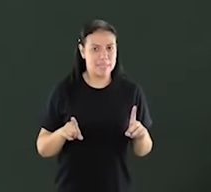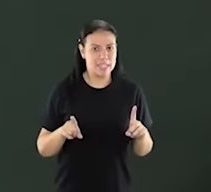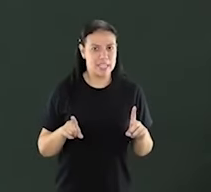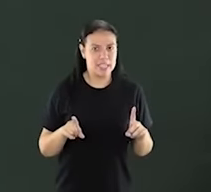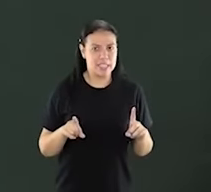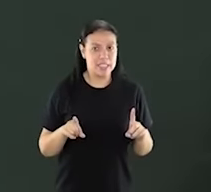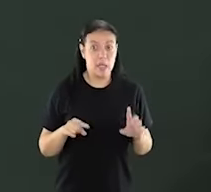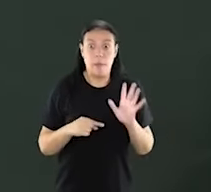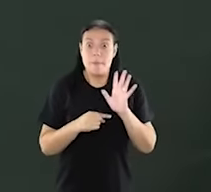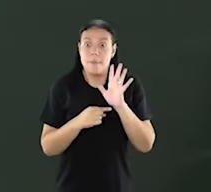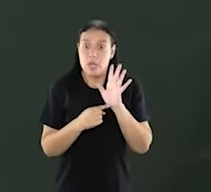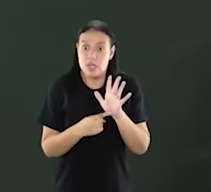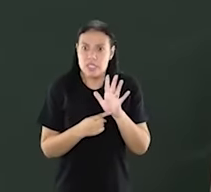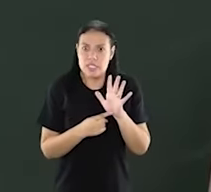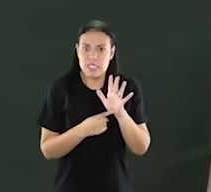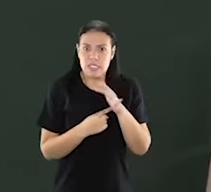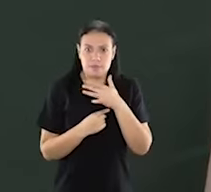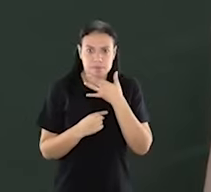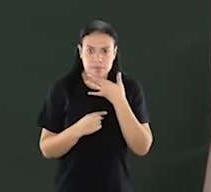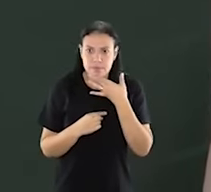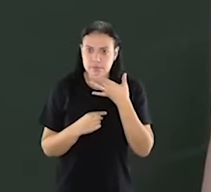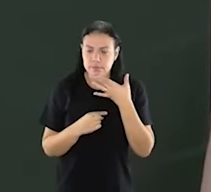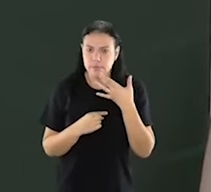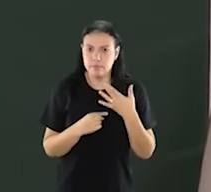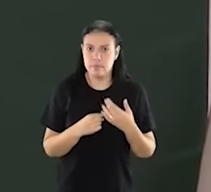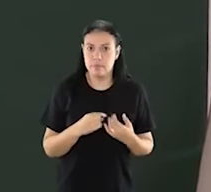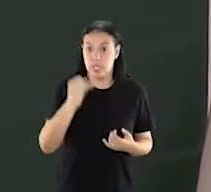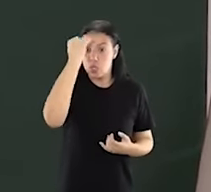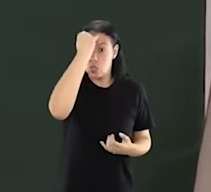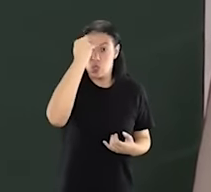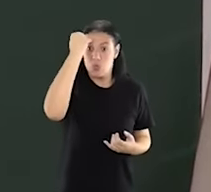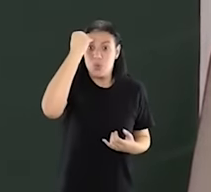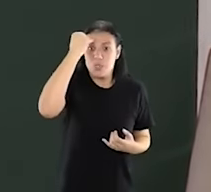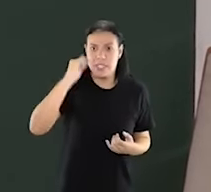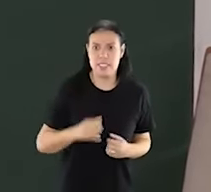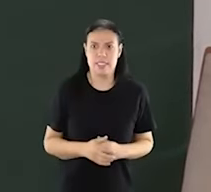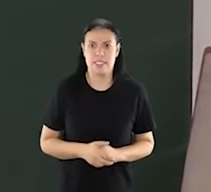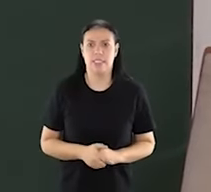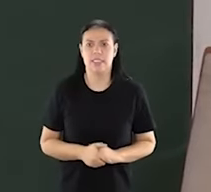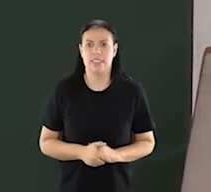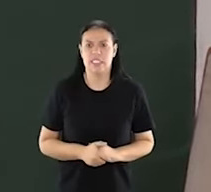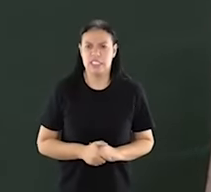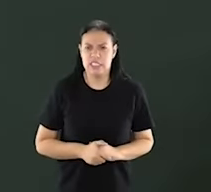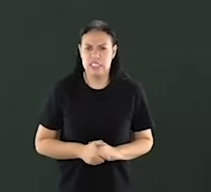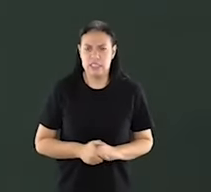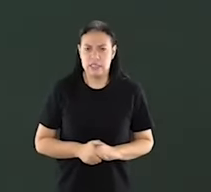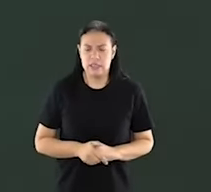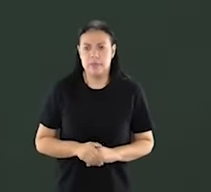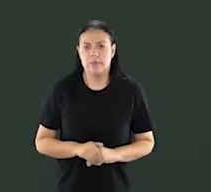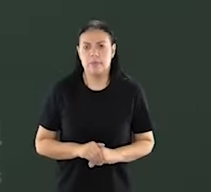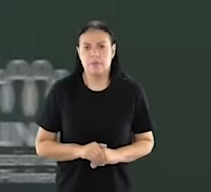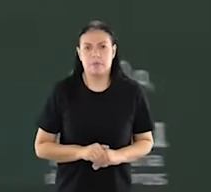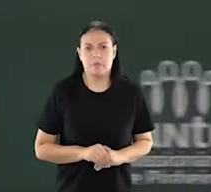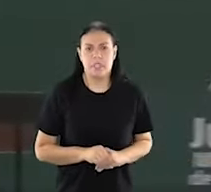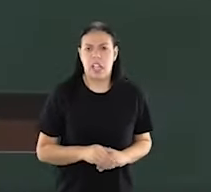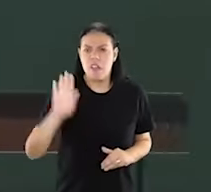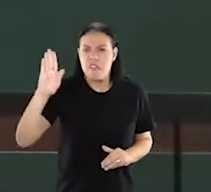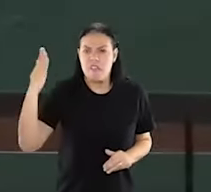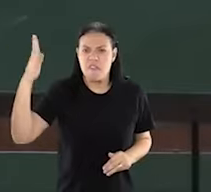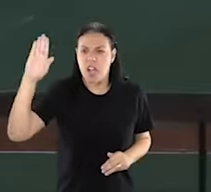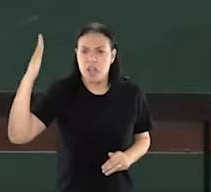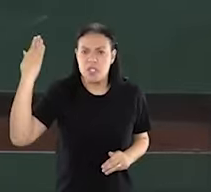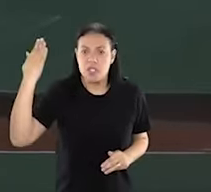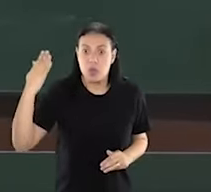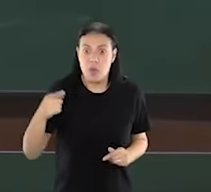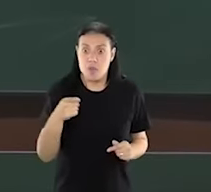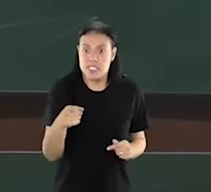ladrão. E ele disse assim: mas isso é um desperdício. Poderia vender esse perfume por mais de